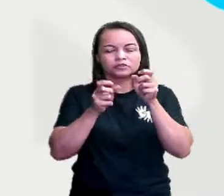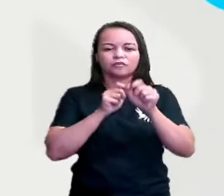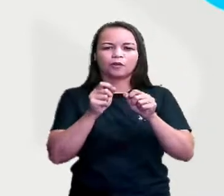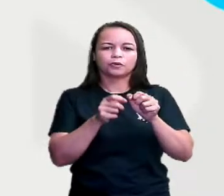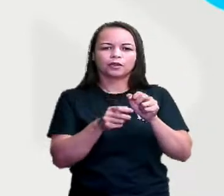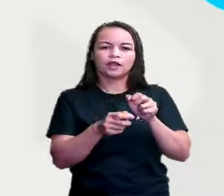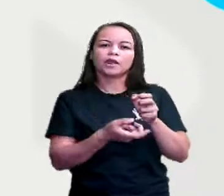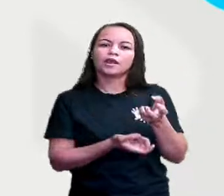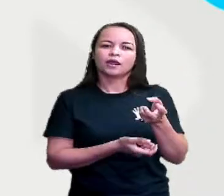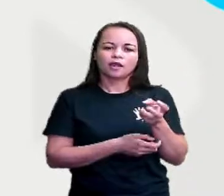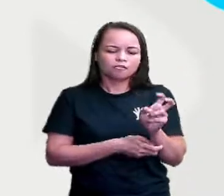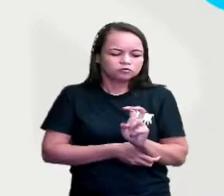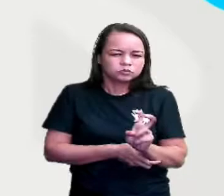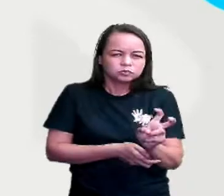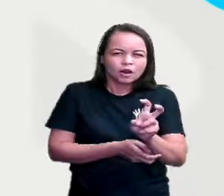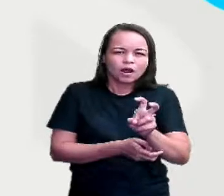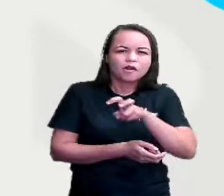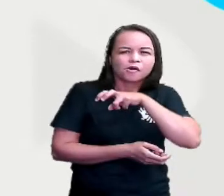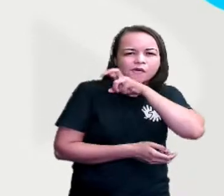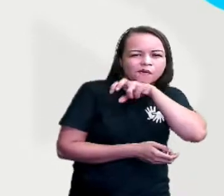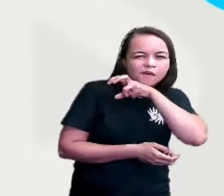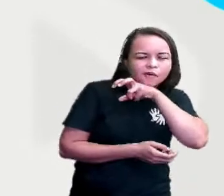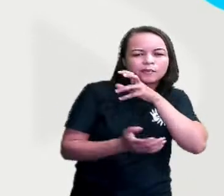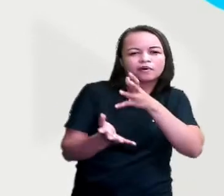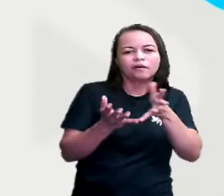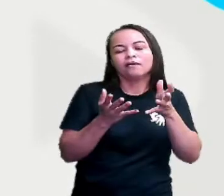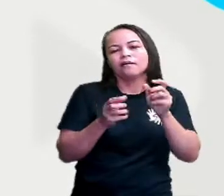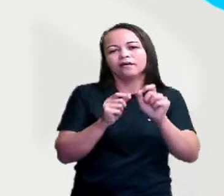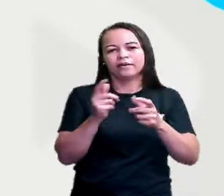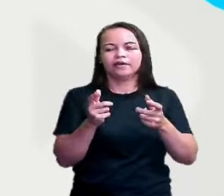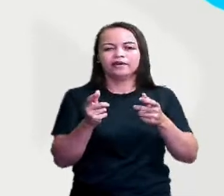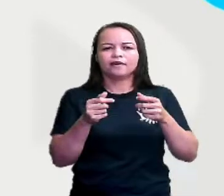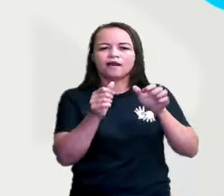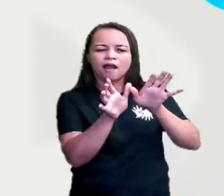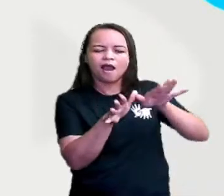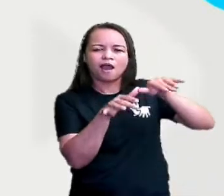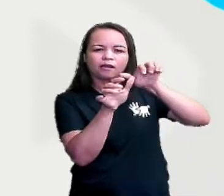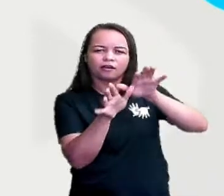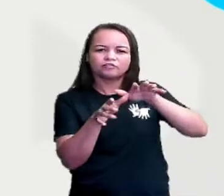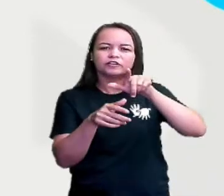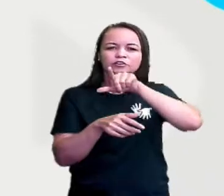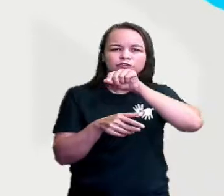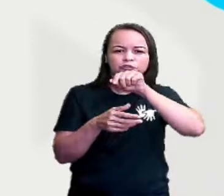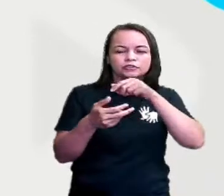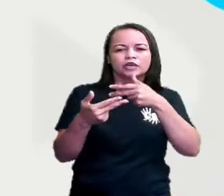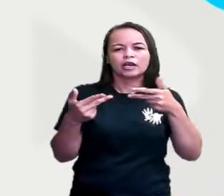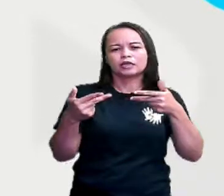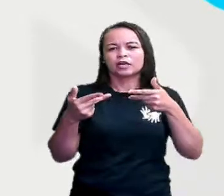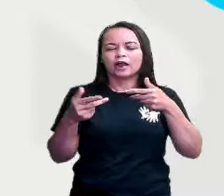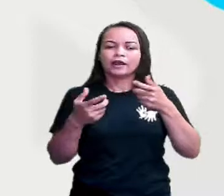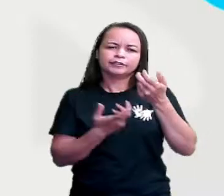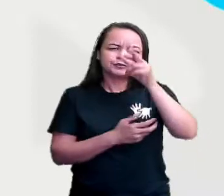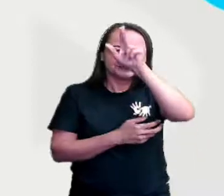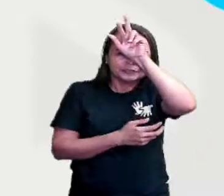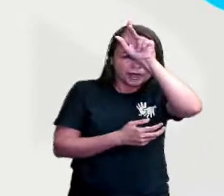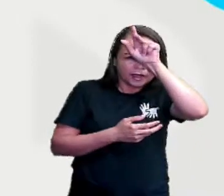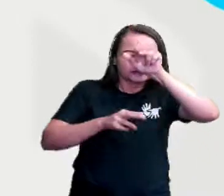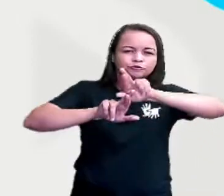Eu consigo observar aves, eu consigo observar insetos, eu consigo